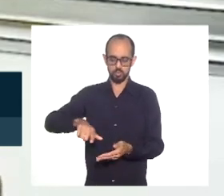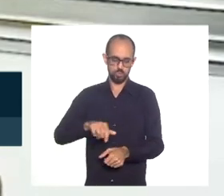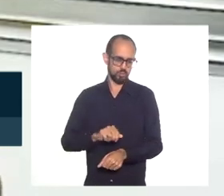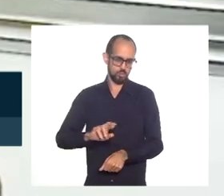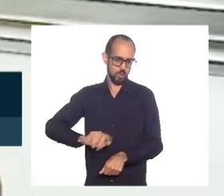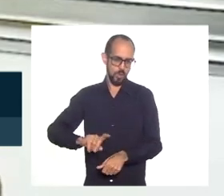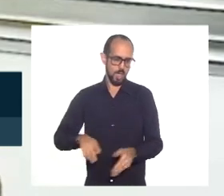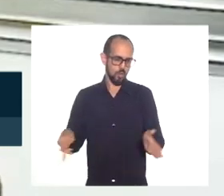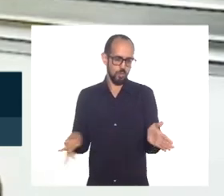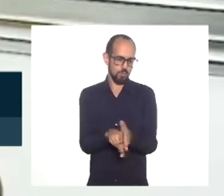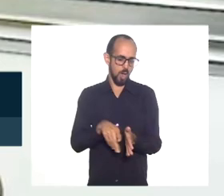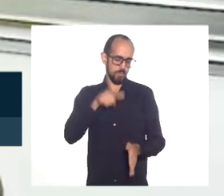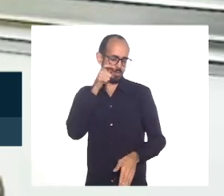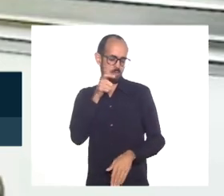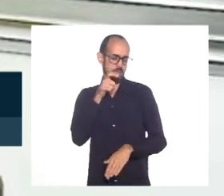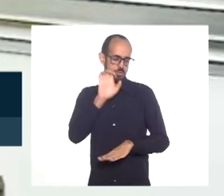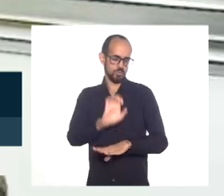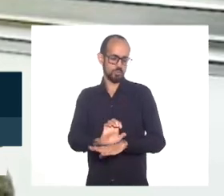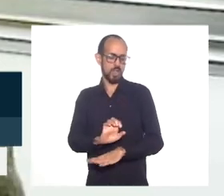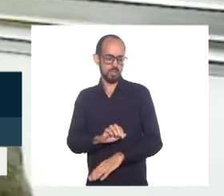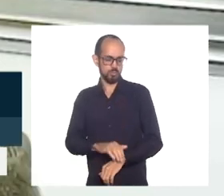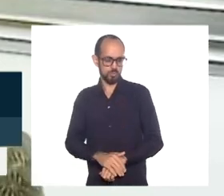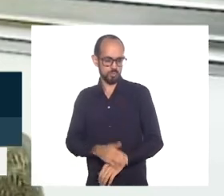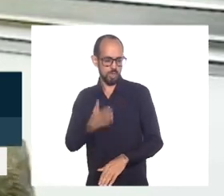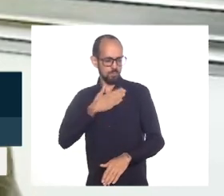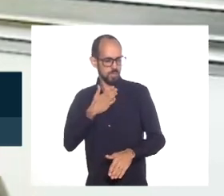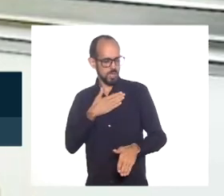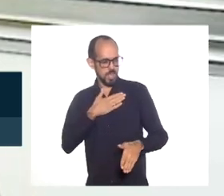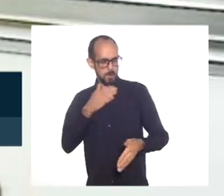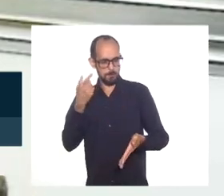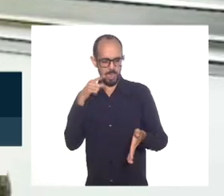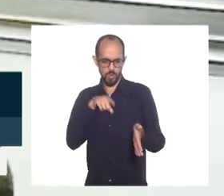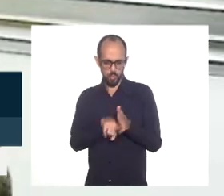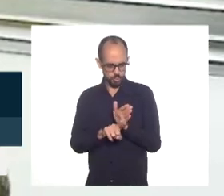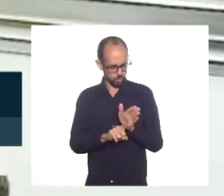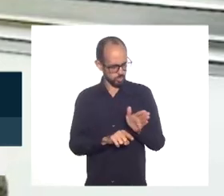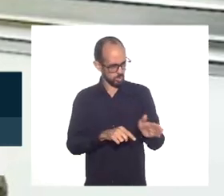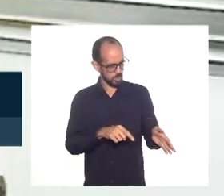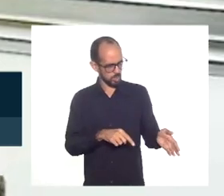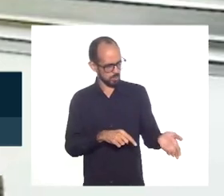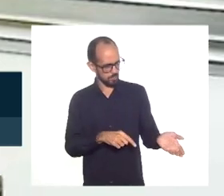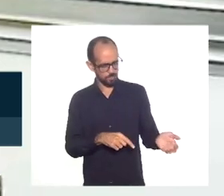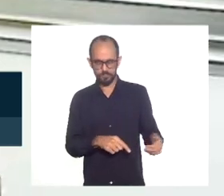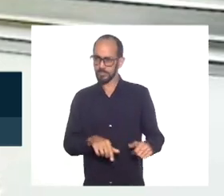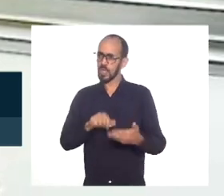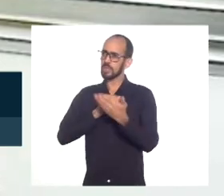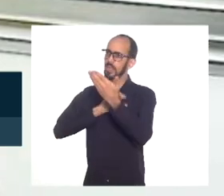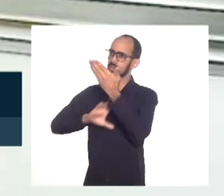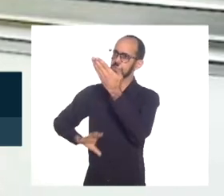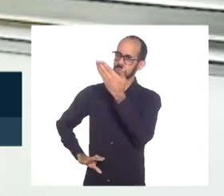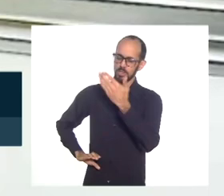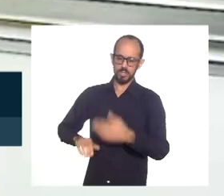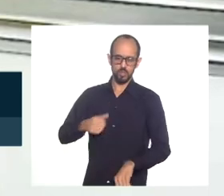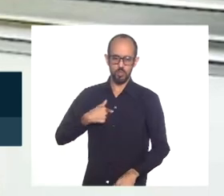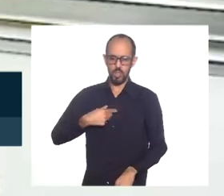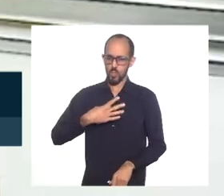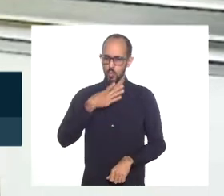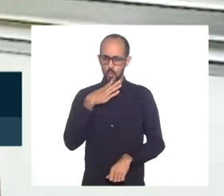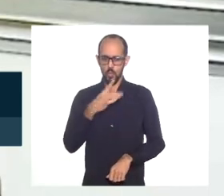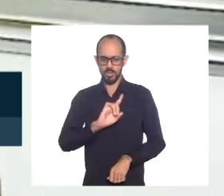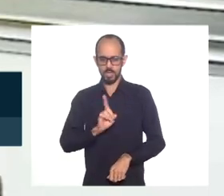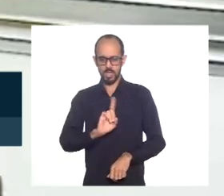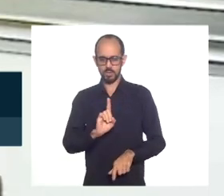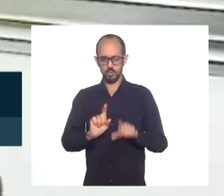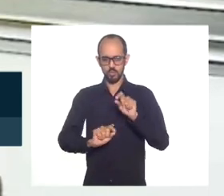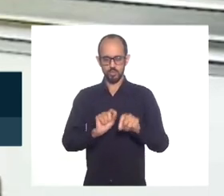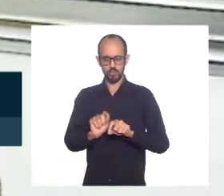me pergunto o seguinte, eu desconheço no Brasil, deputada Siciliano, um terrapleno